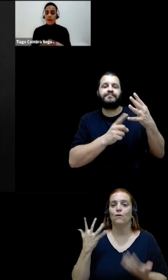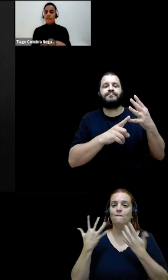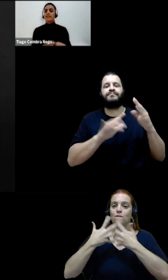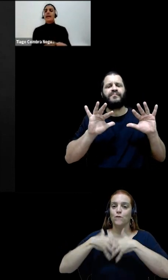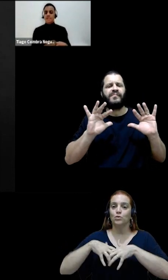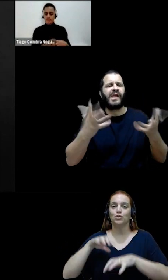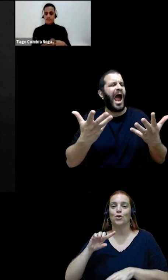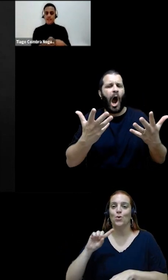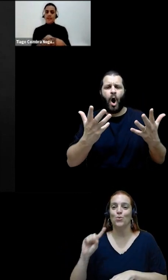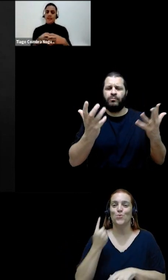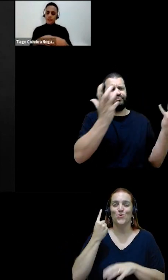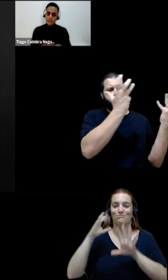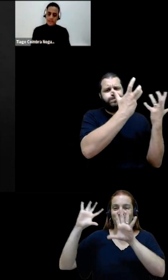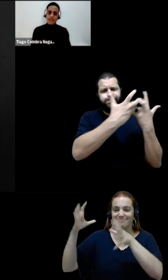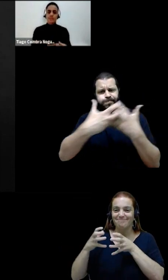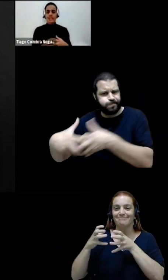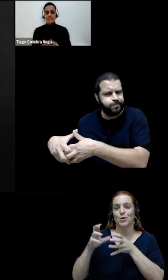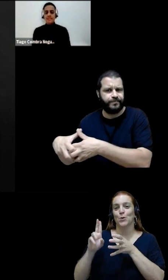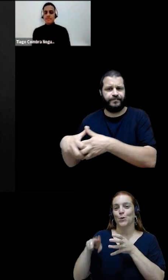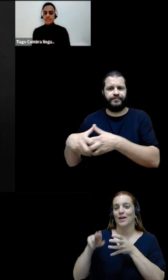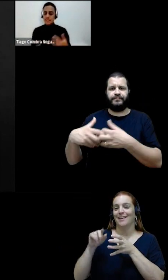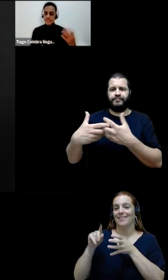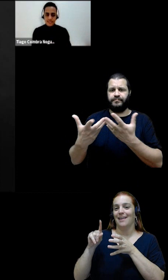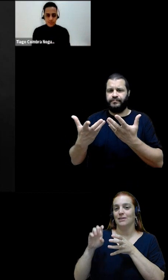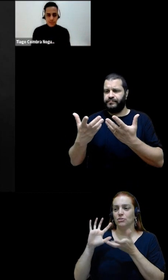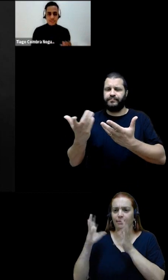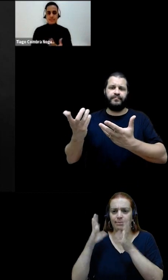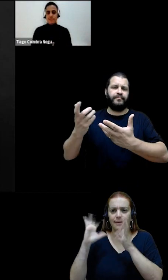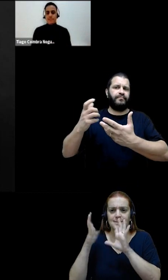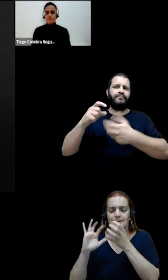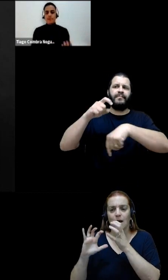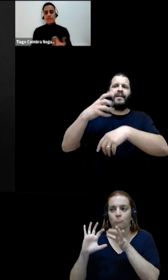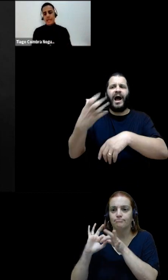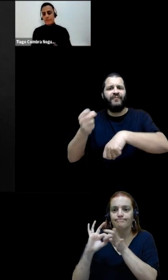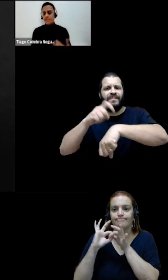como uma unidade, né? Colaborando e realizando as mesmas decisões que são